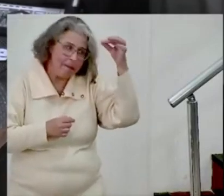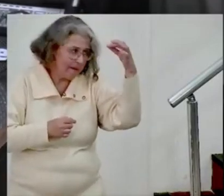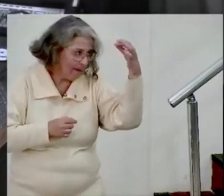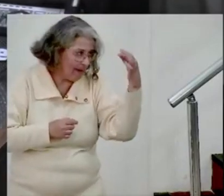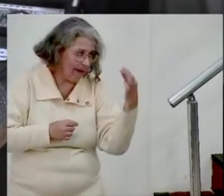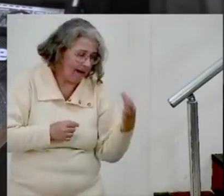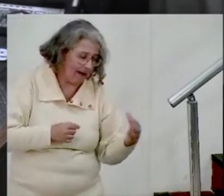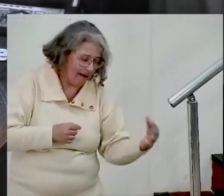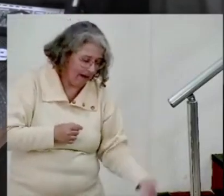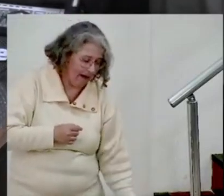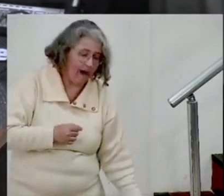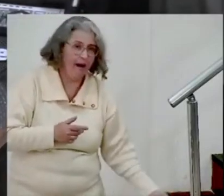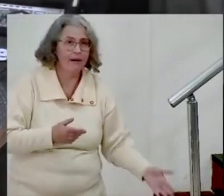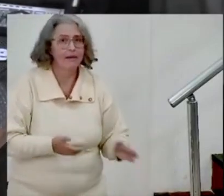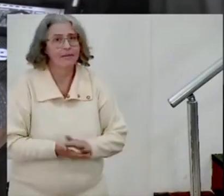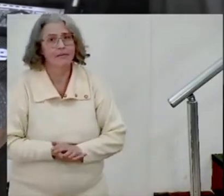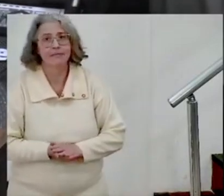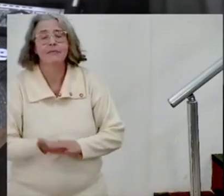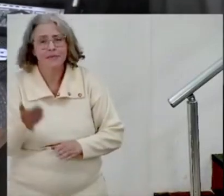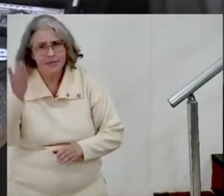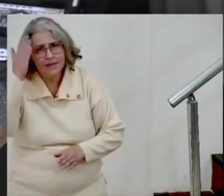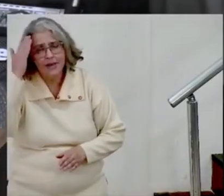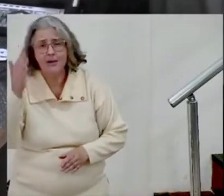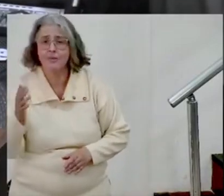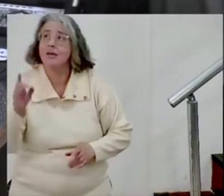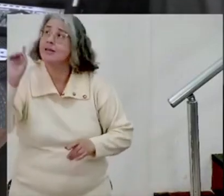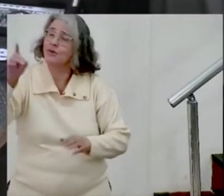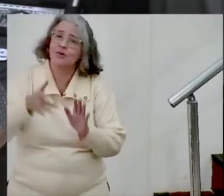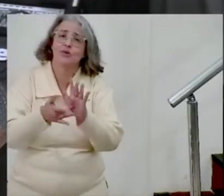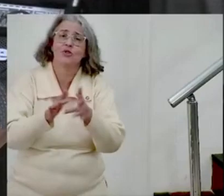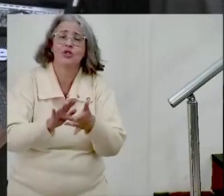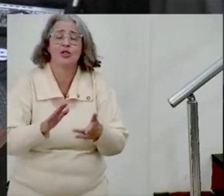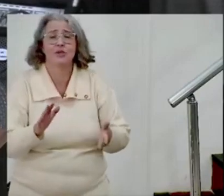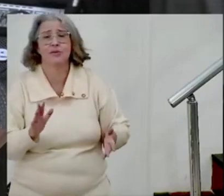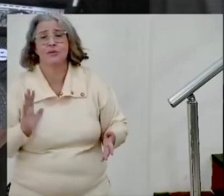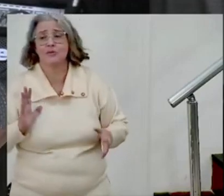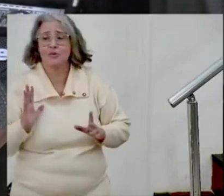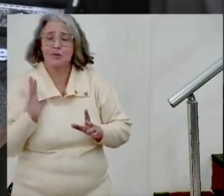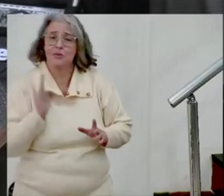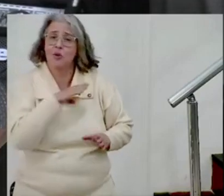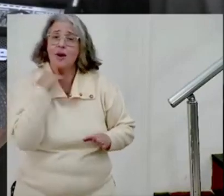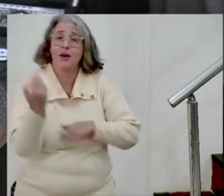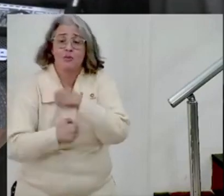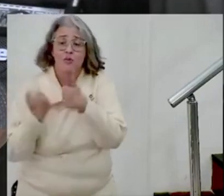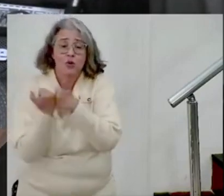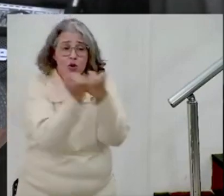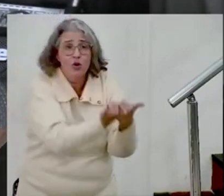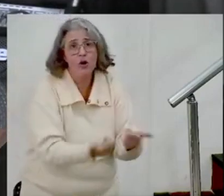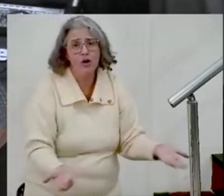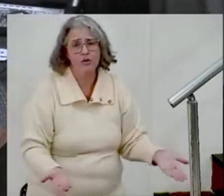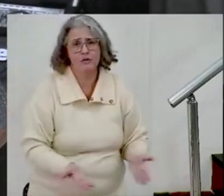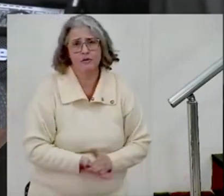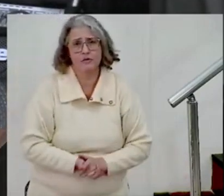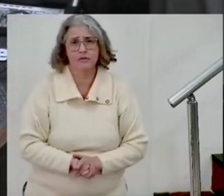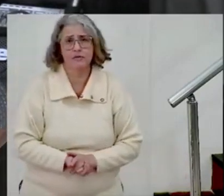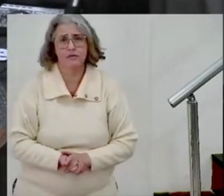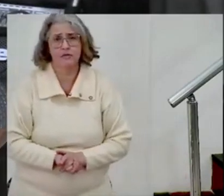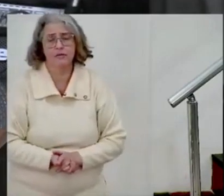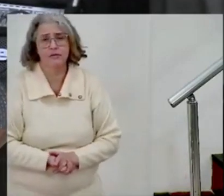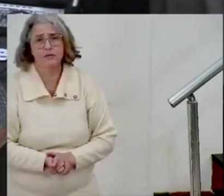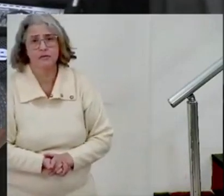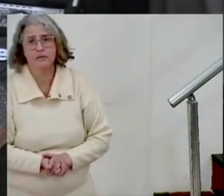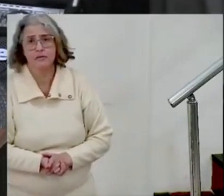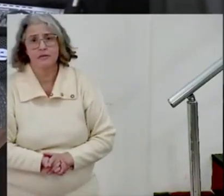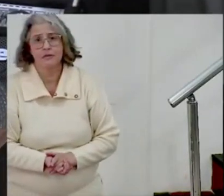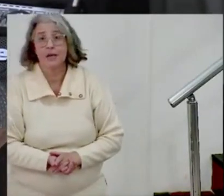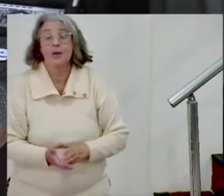nós. Deus mandou o seu Filho para morrer por nós. Ele está interessado nas nossas coisas. Quando a gente for orar, a gente precisa dizer, Deus, o Senhor está com um problema